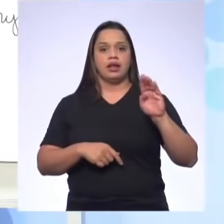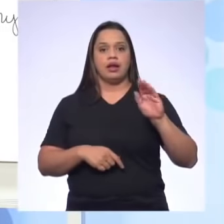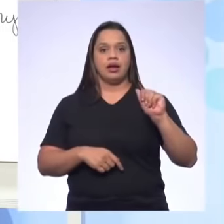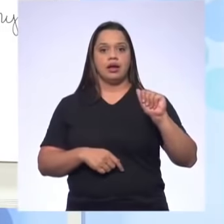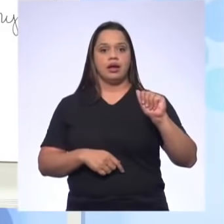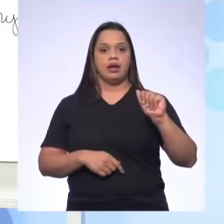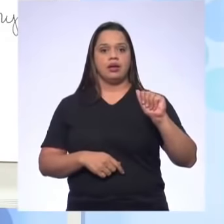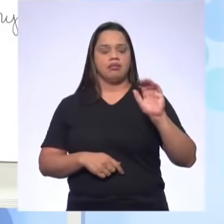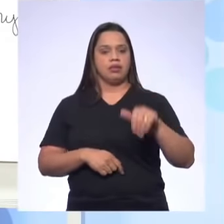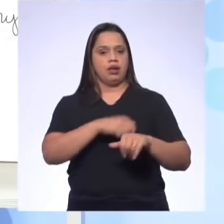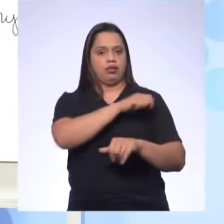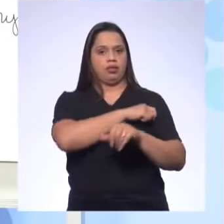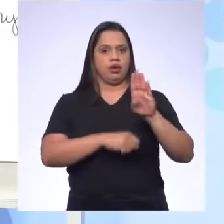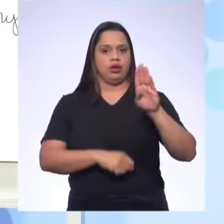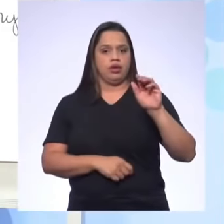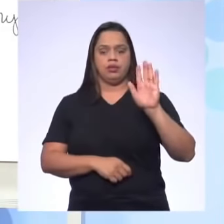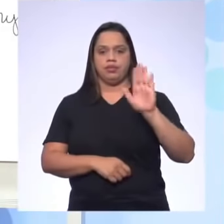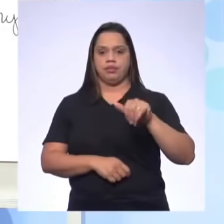Gabriele